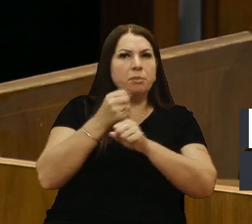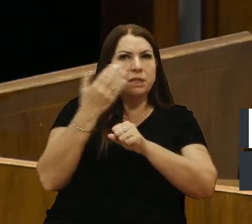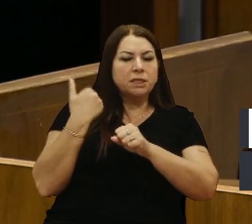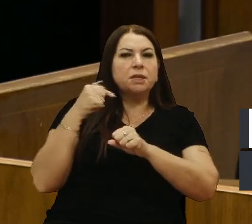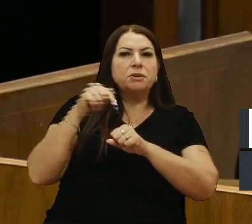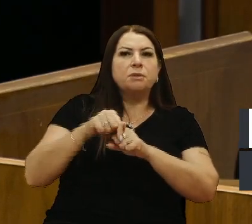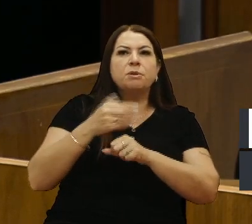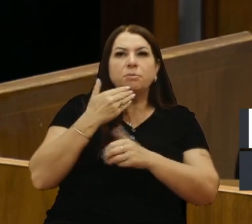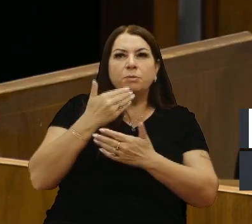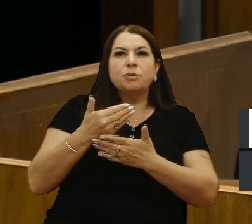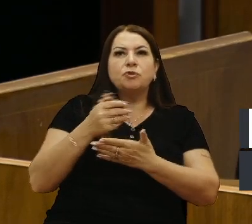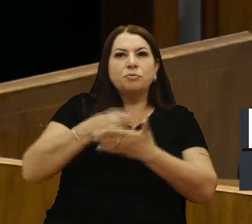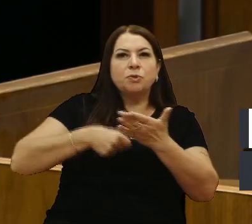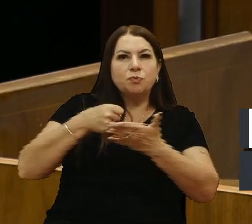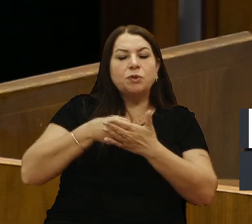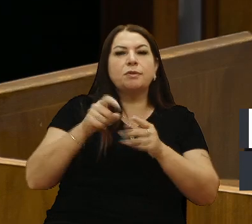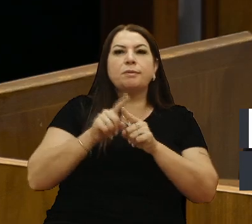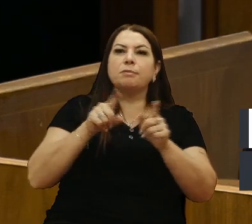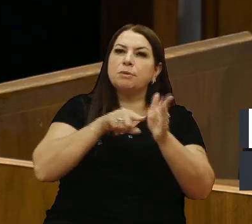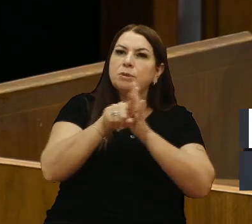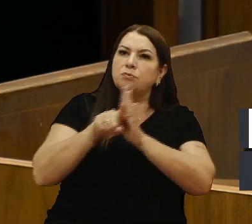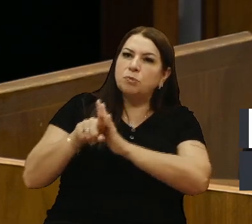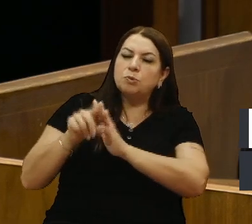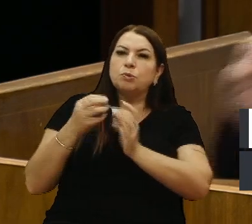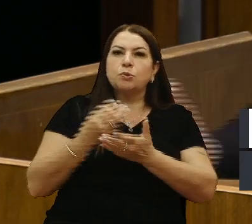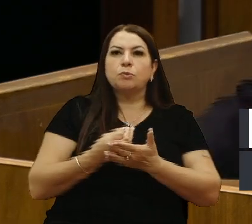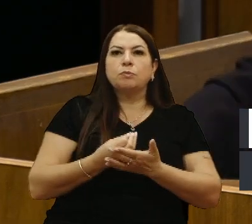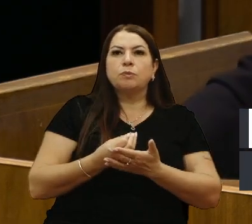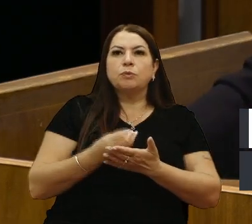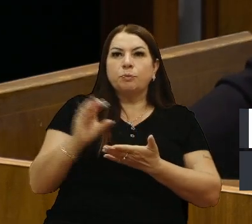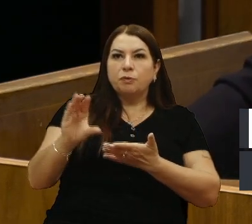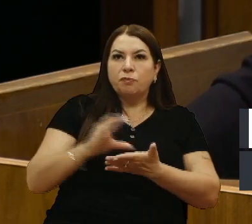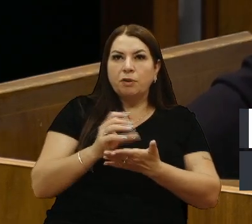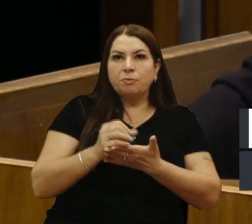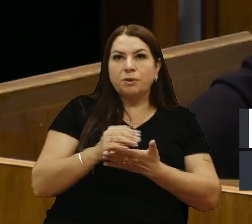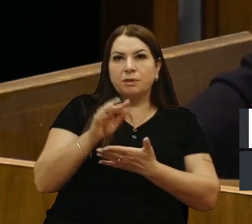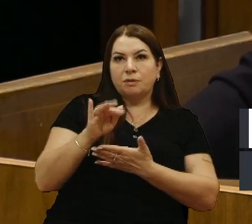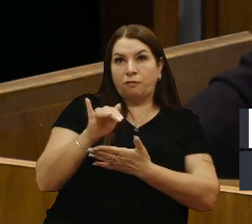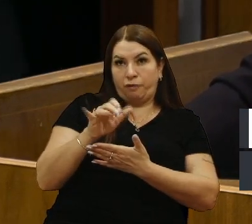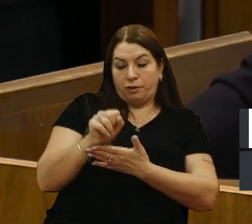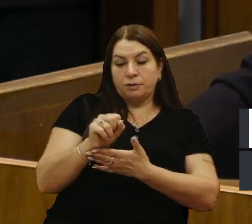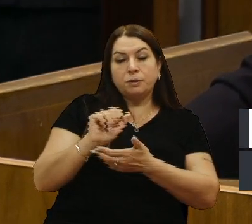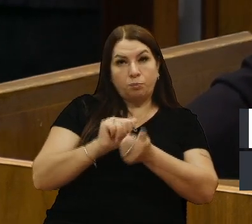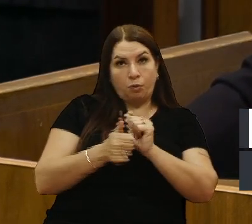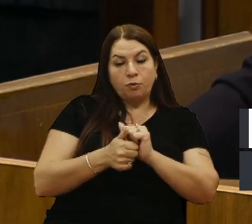estávamos aqui lutando e questionando sobre as verbas do FIESPORT.